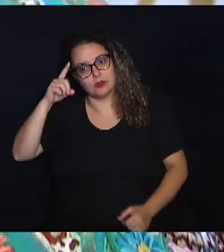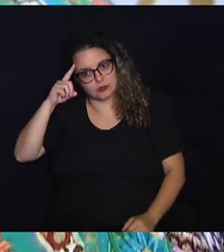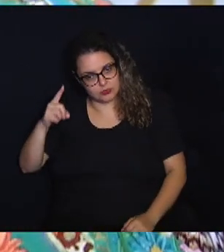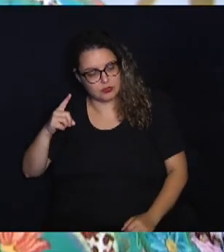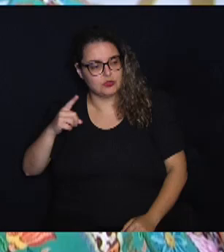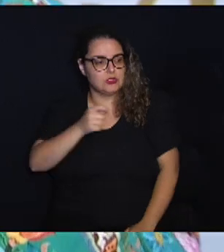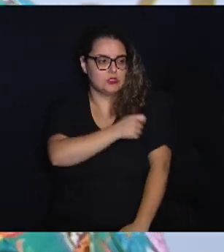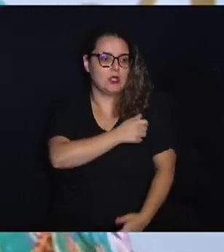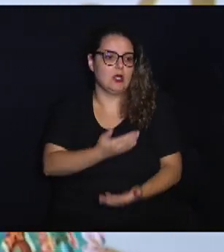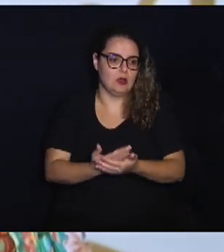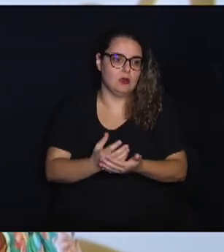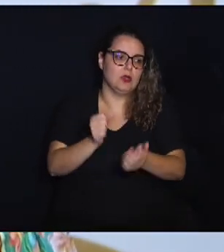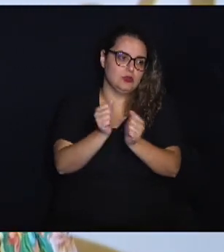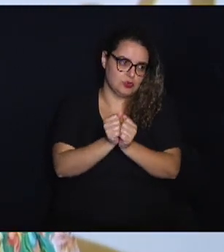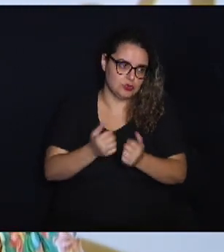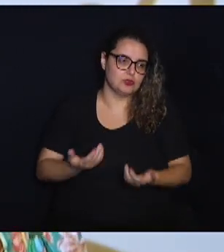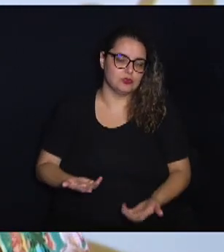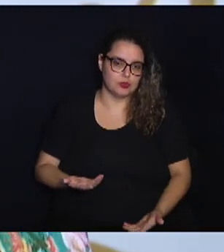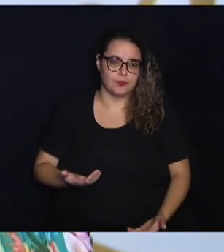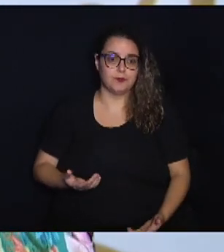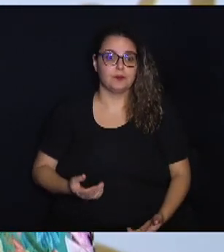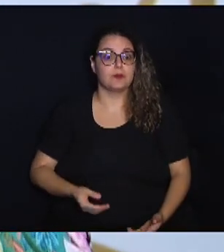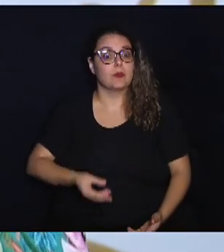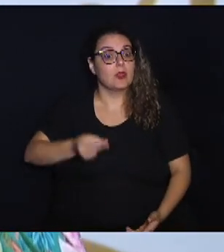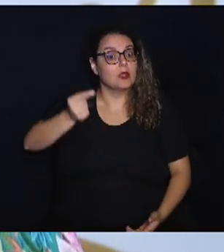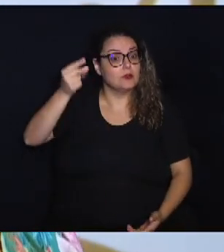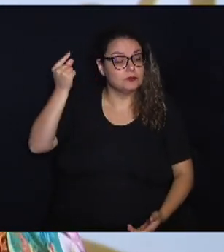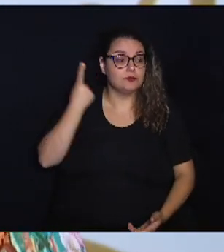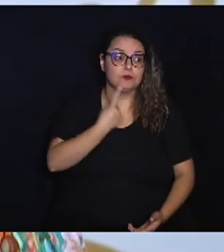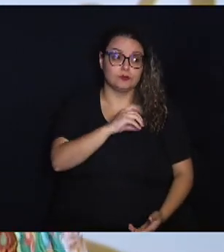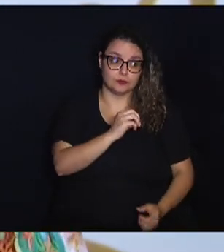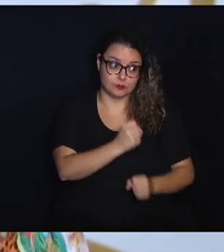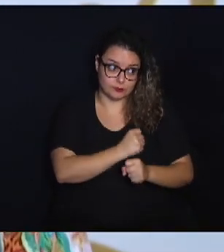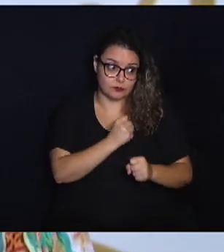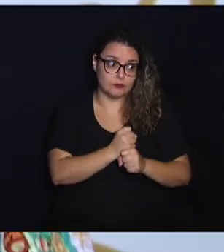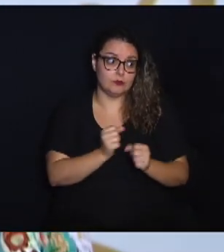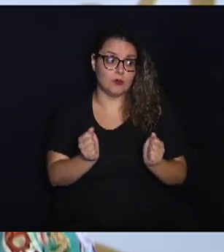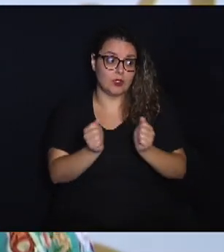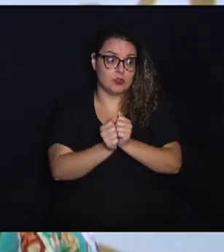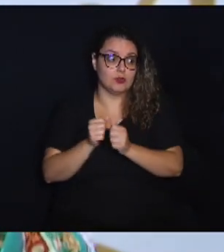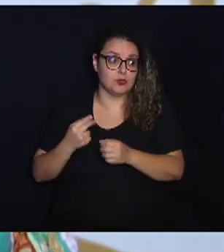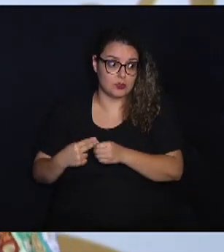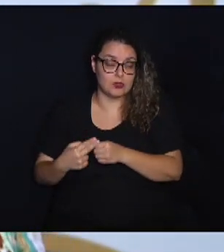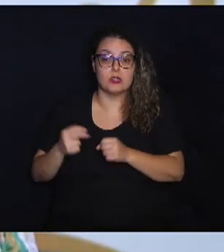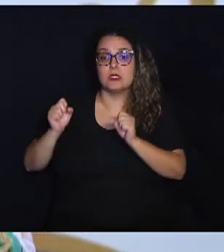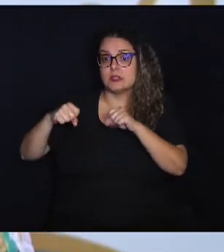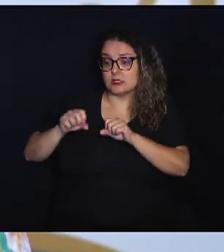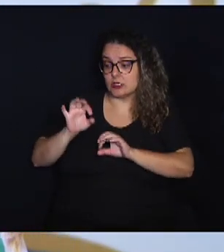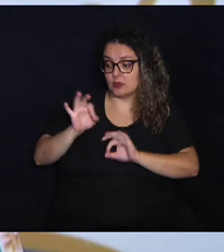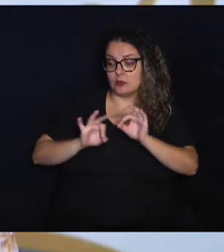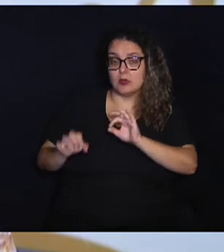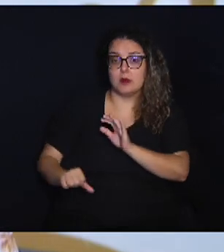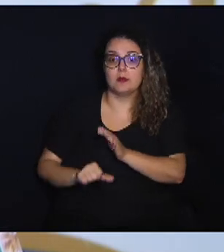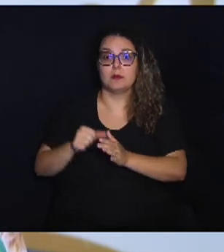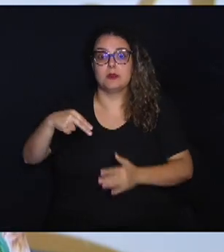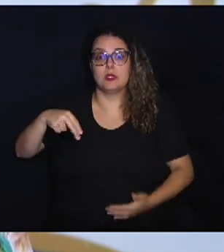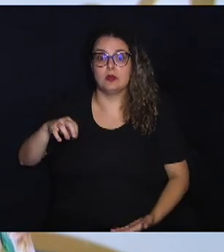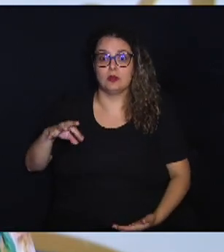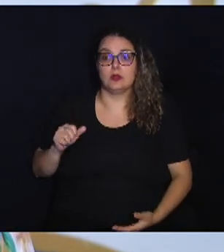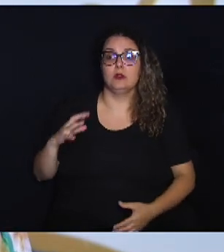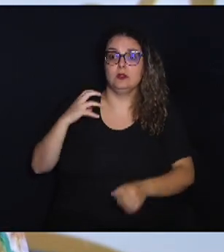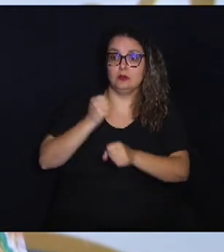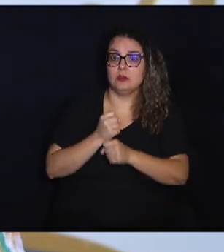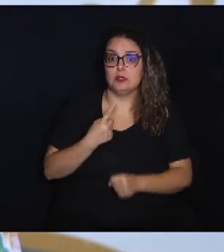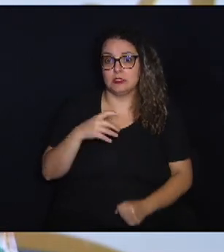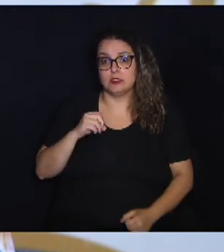E Leila, esse projeto Primeira Nota existe há 10 anos, né, em parceria com o pessoal da Unicamp, né? Sim, o projeto Primeira Nota completou 10 anos,